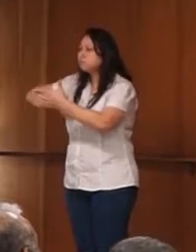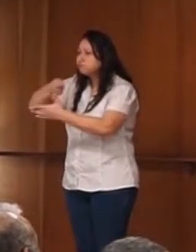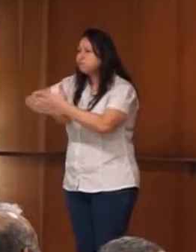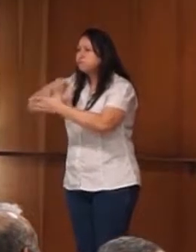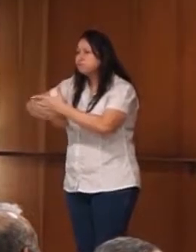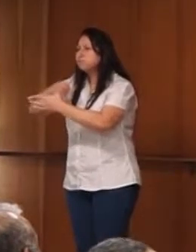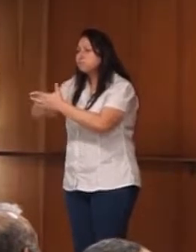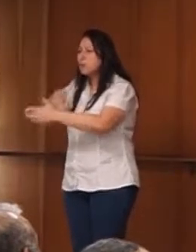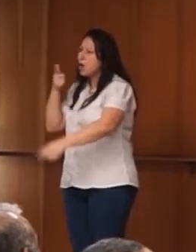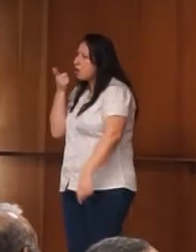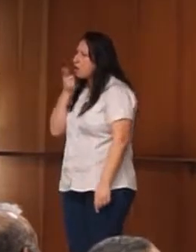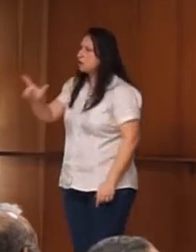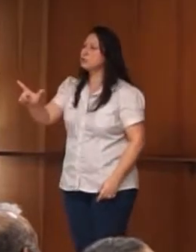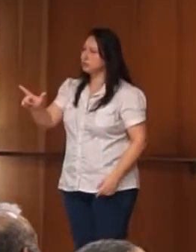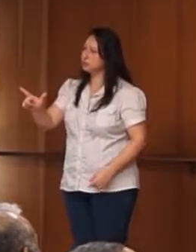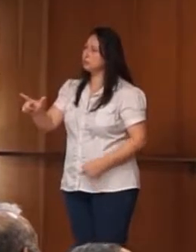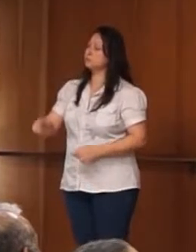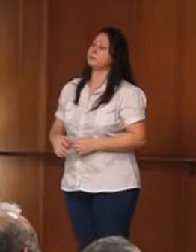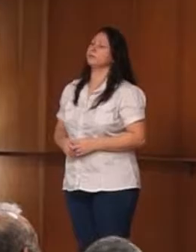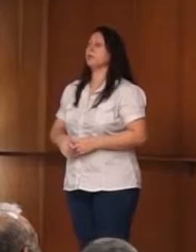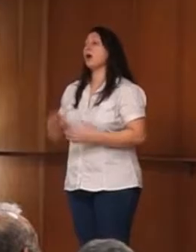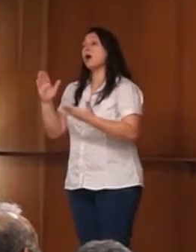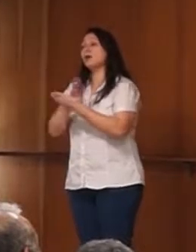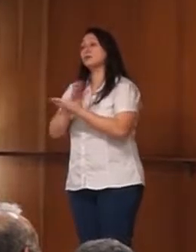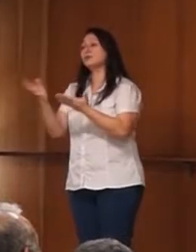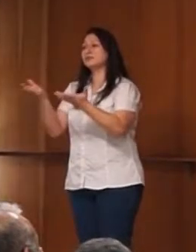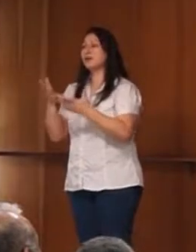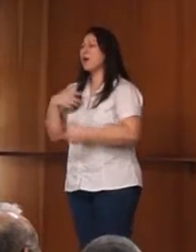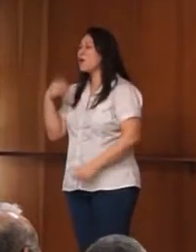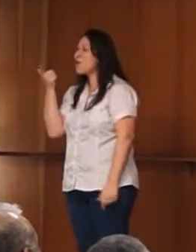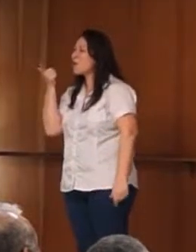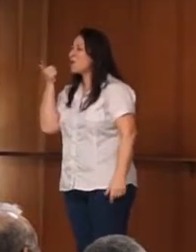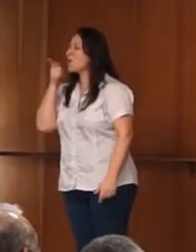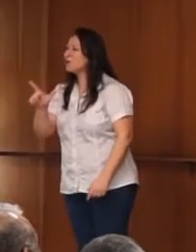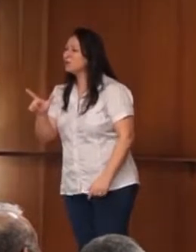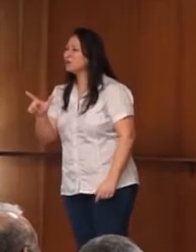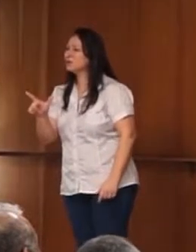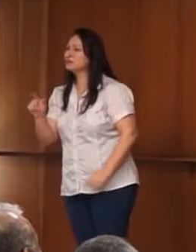diria que alguns querem transformar também como uma conquista